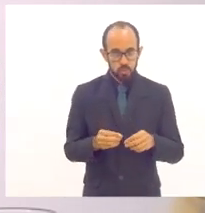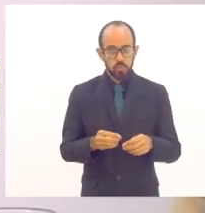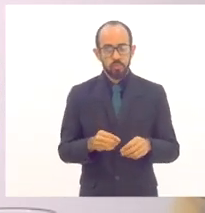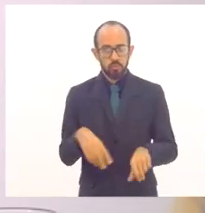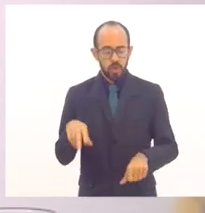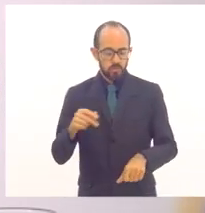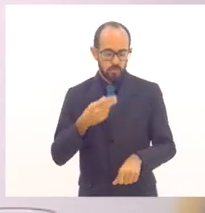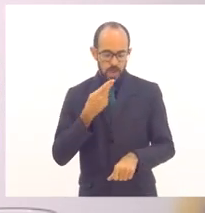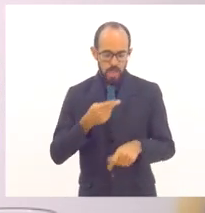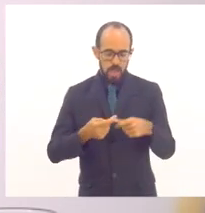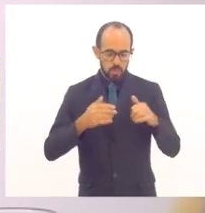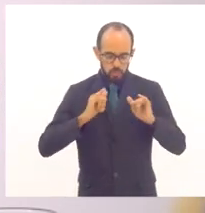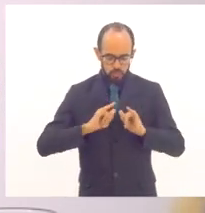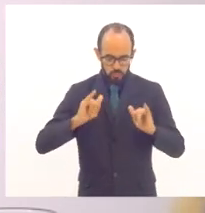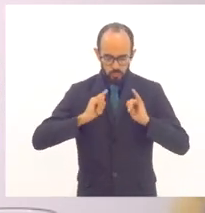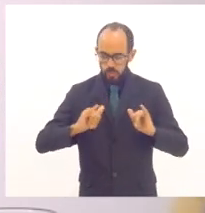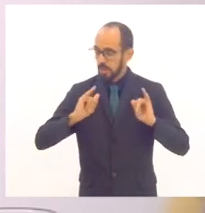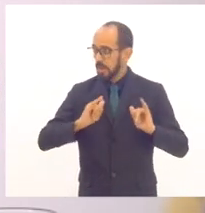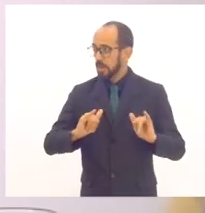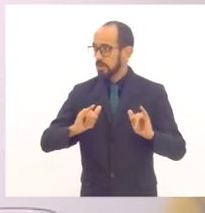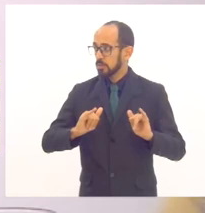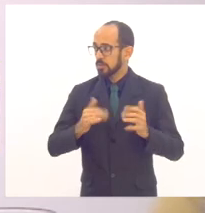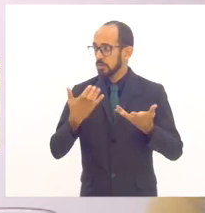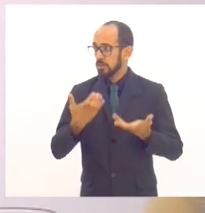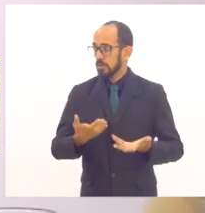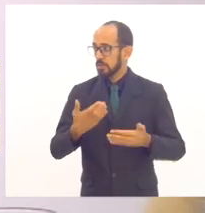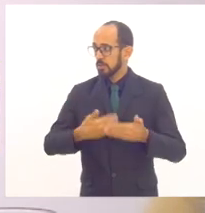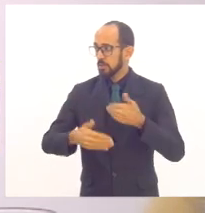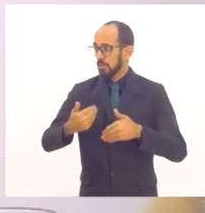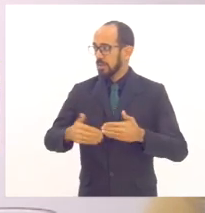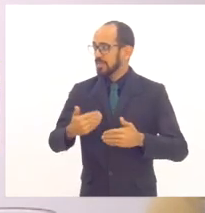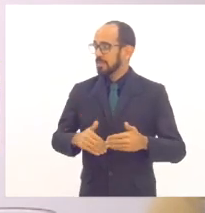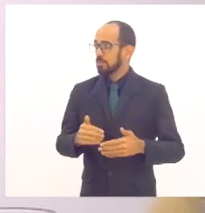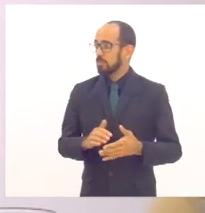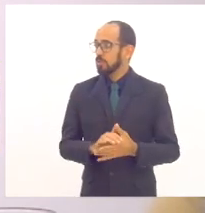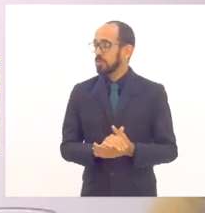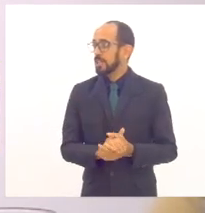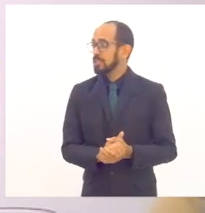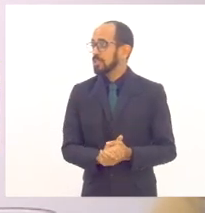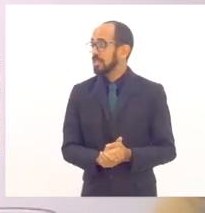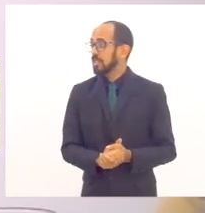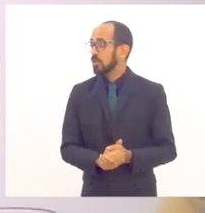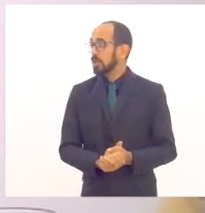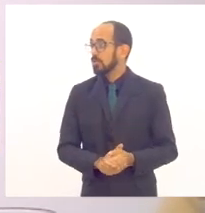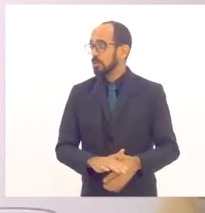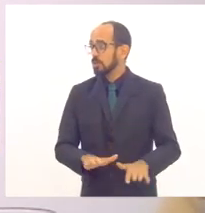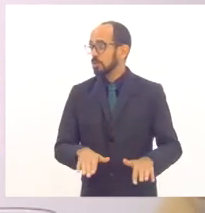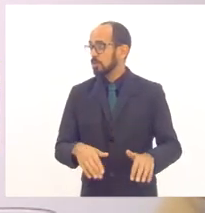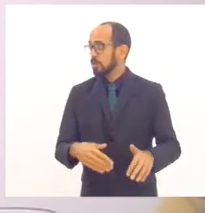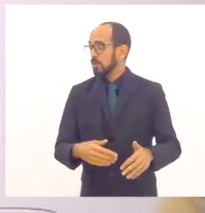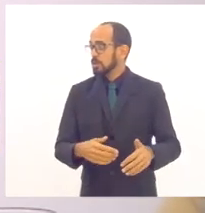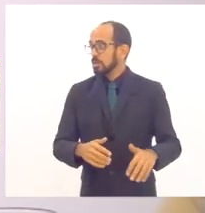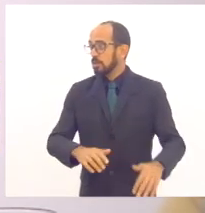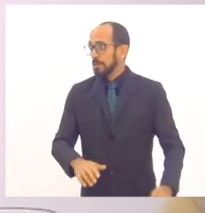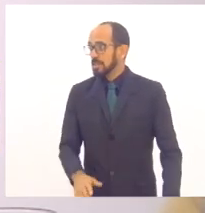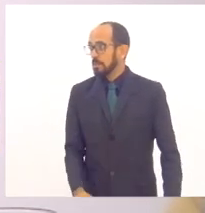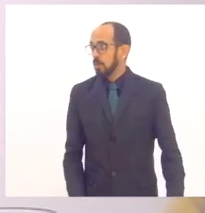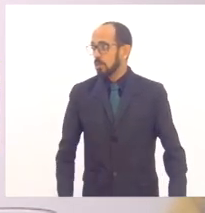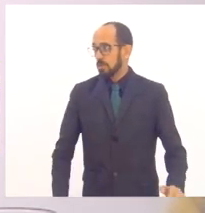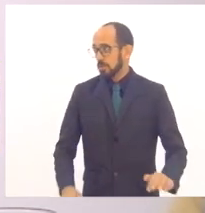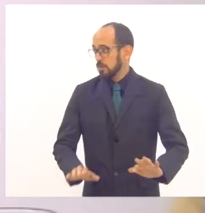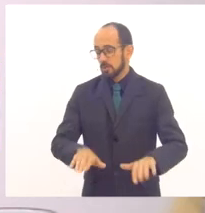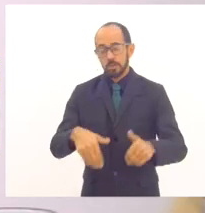amplamente aí divulgado, que queria um retrocesso, queria retardar, queria